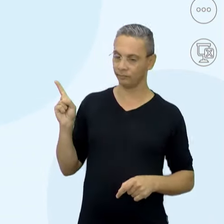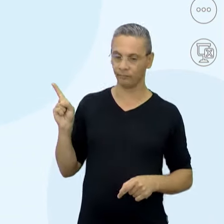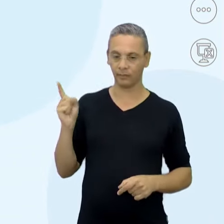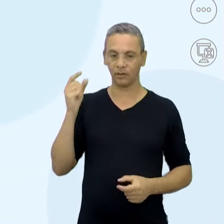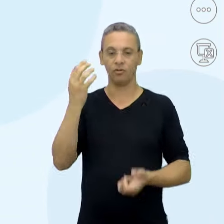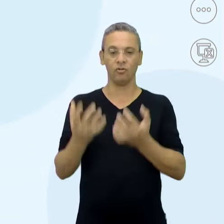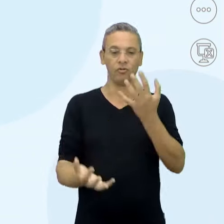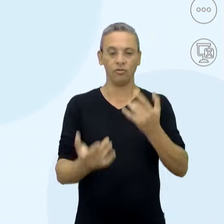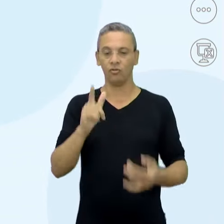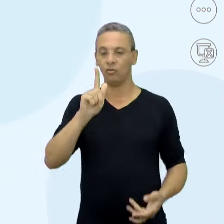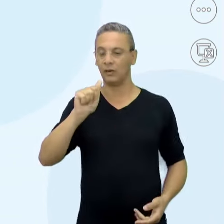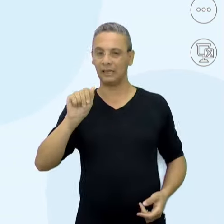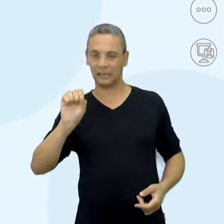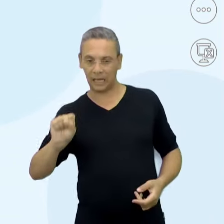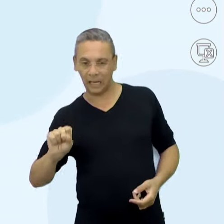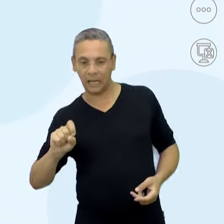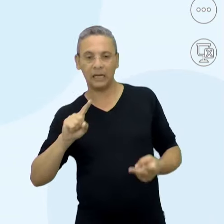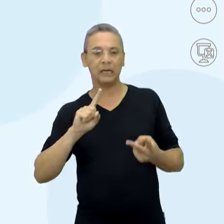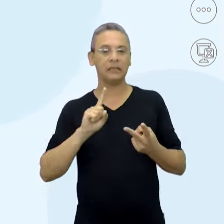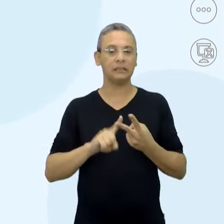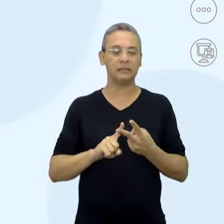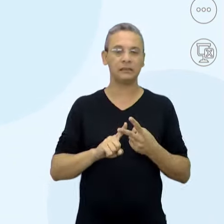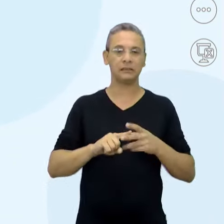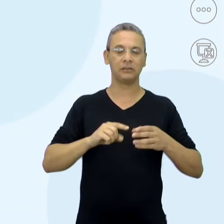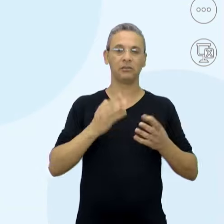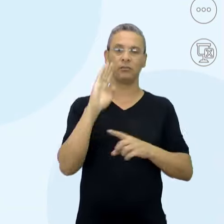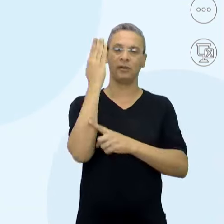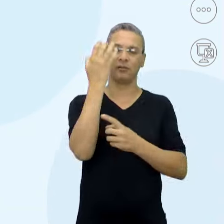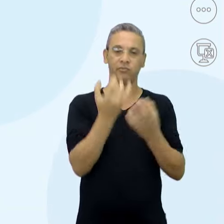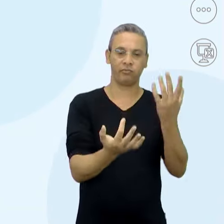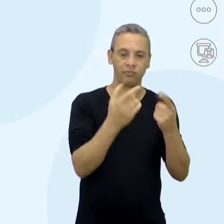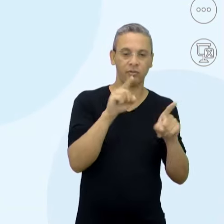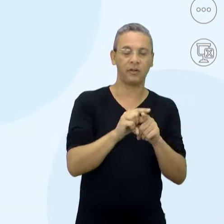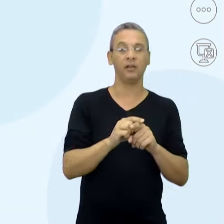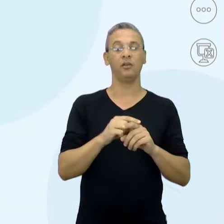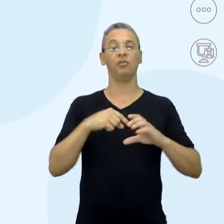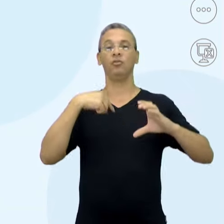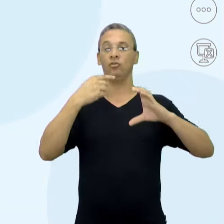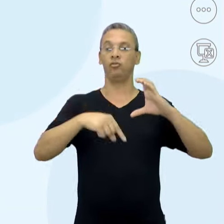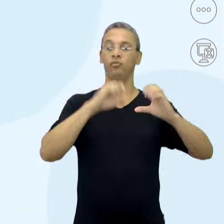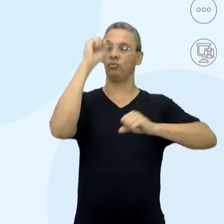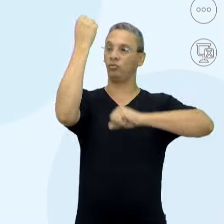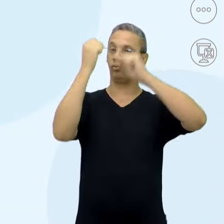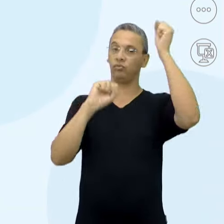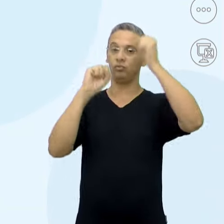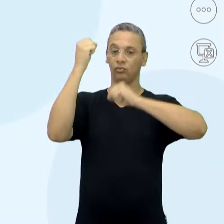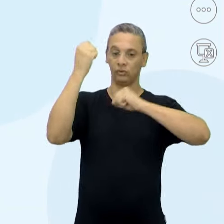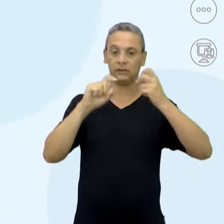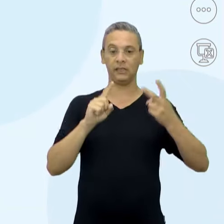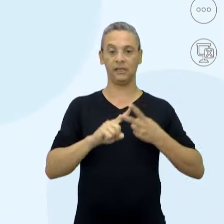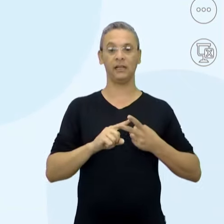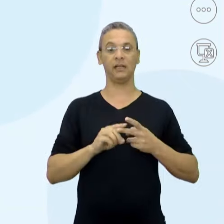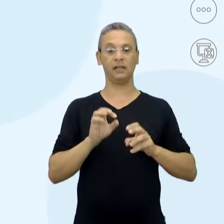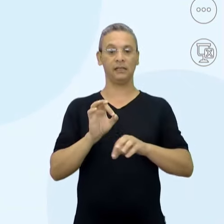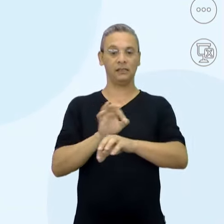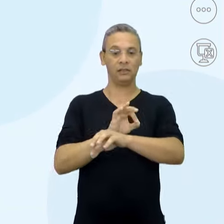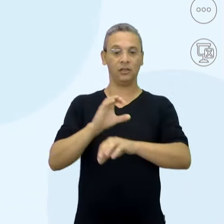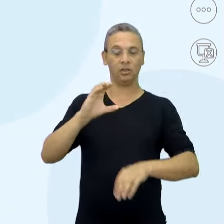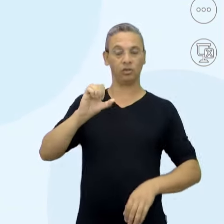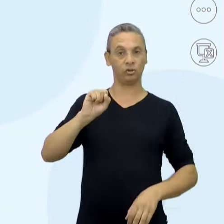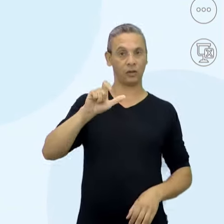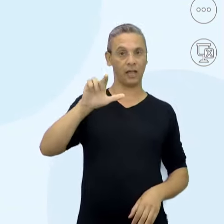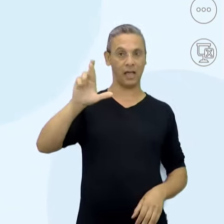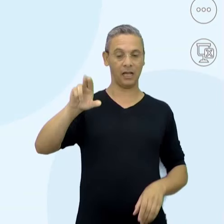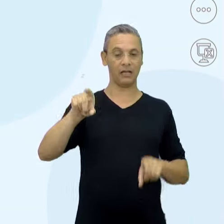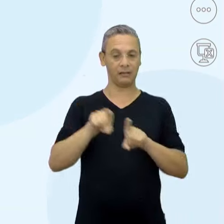fornalha a gás, termoelétrica a carvão, usina nuclear, célula solar. Eu daria um